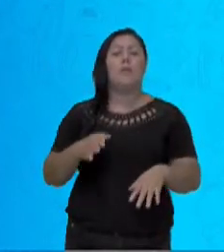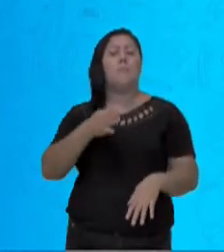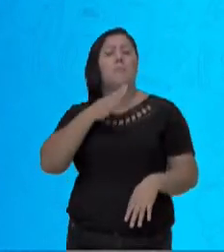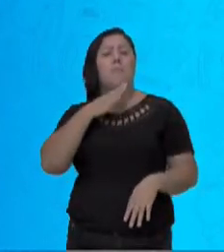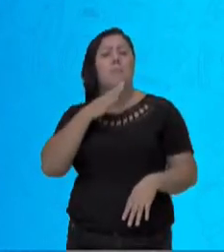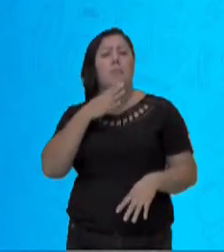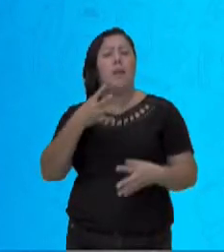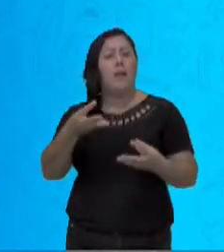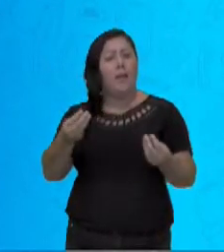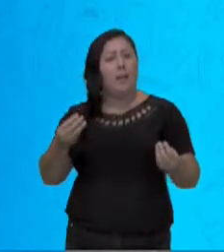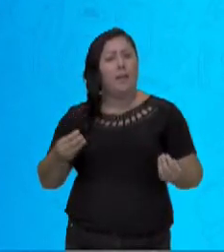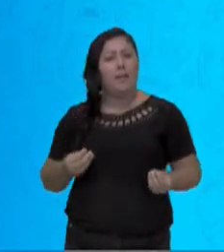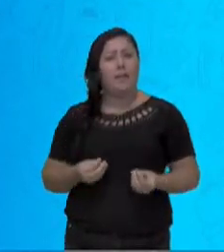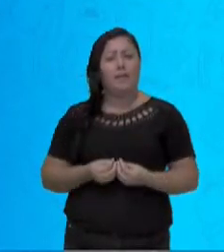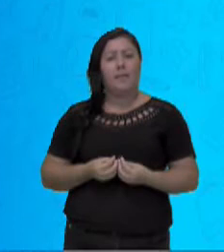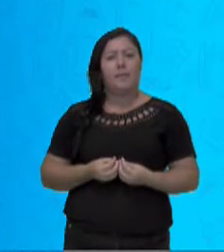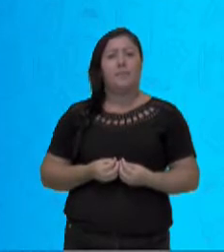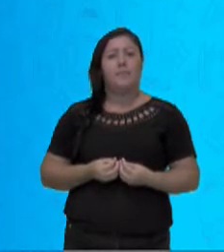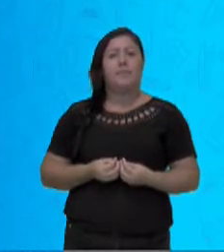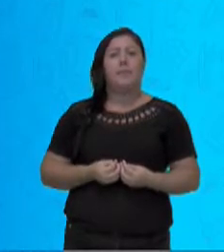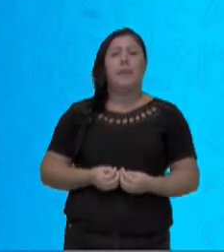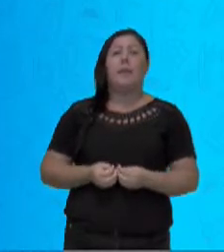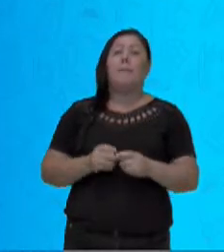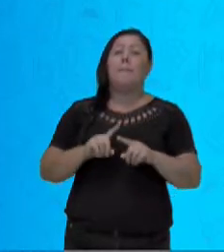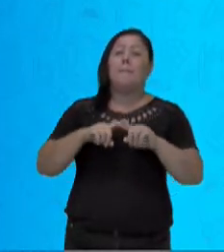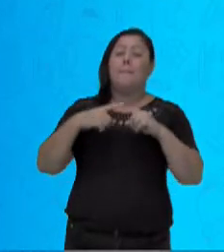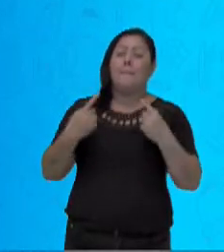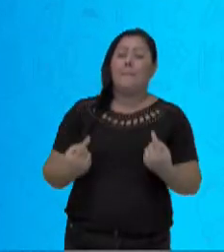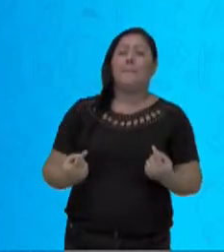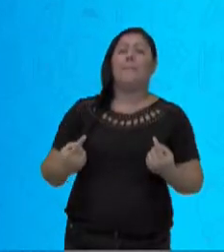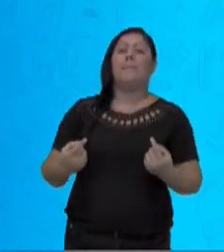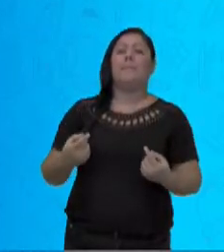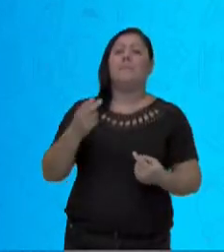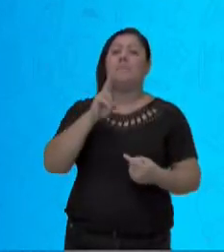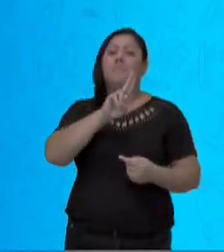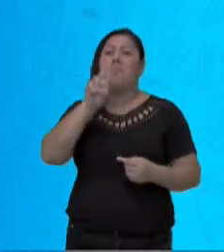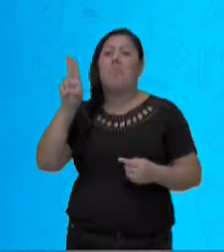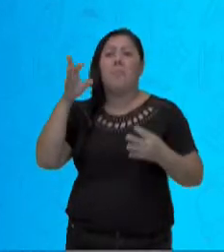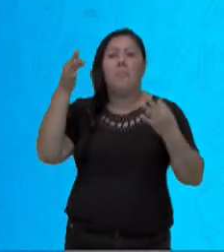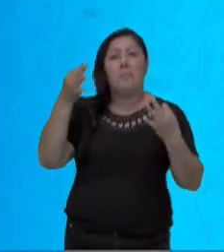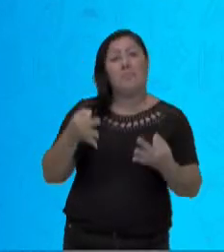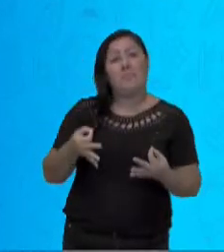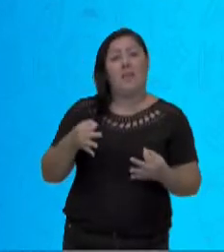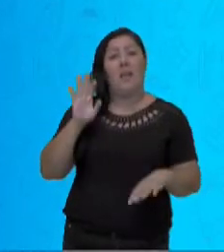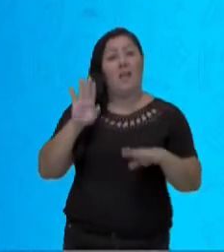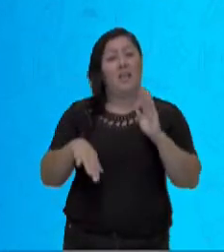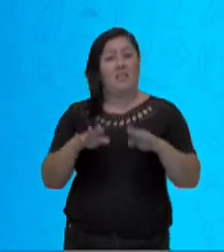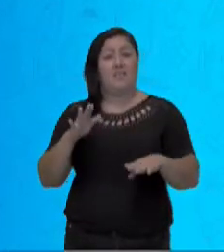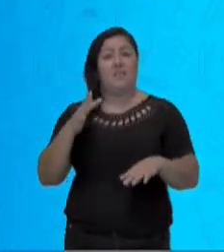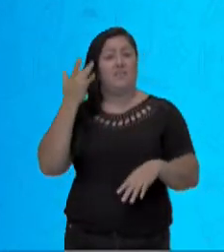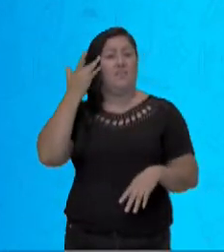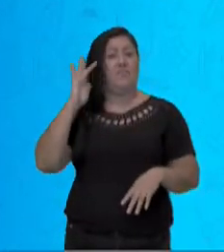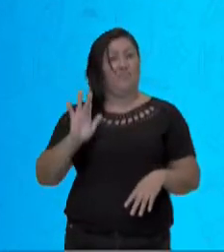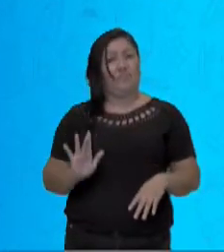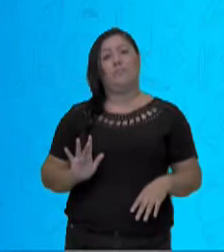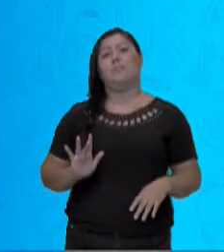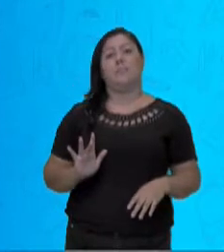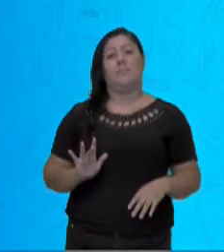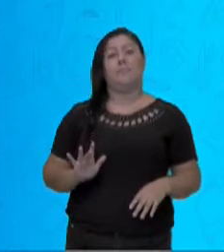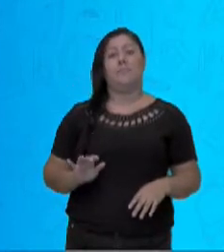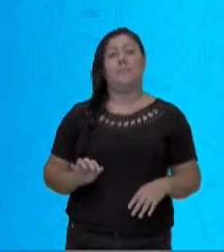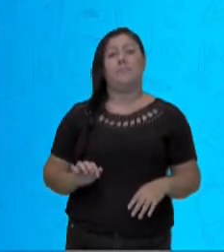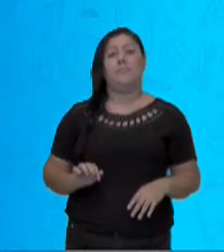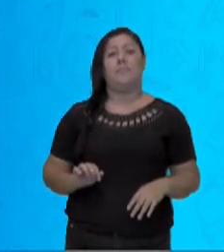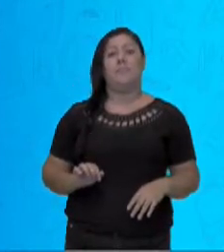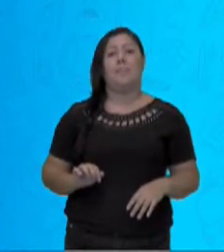meio, mas a nomenclatura, ou seja, o nome certo, talvez ainda você não